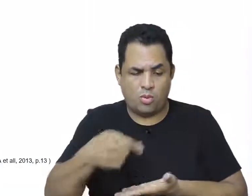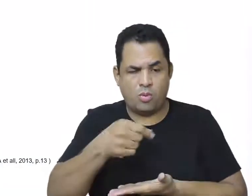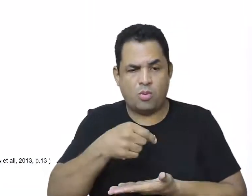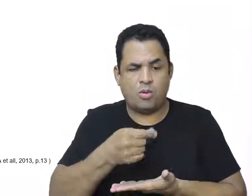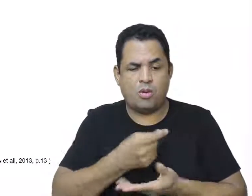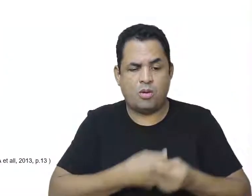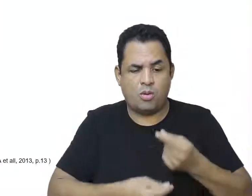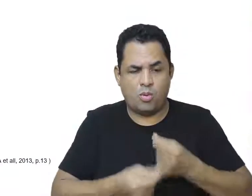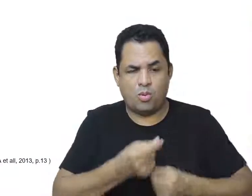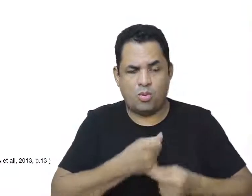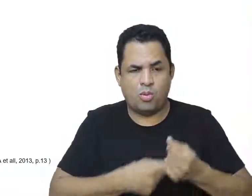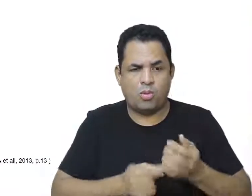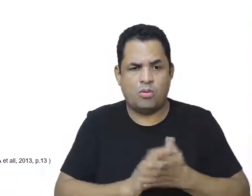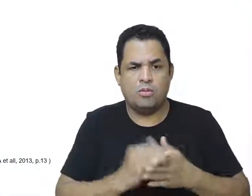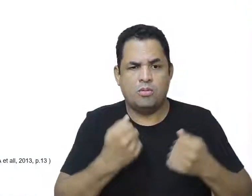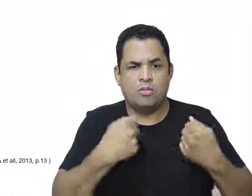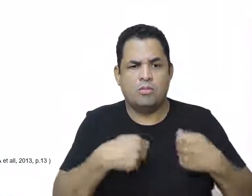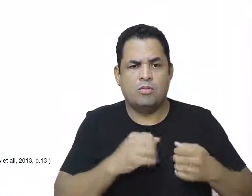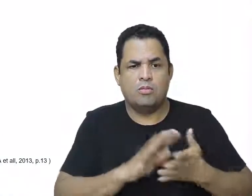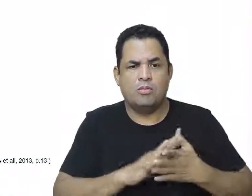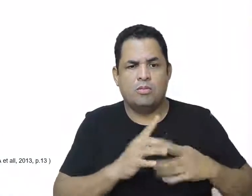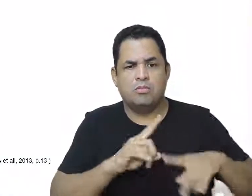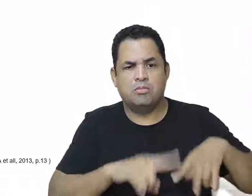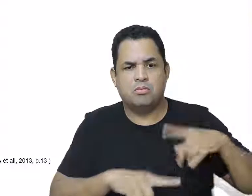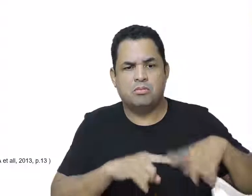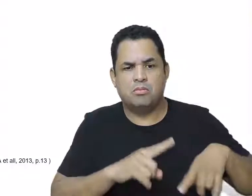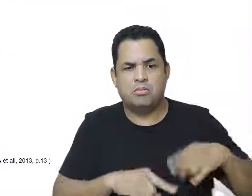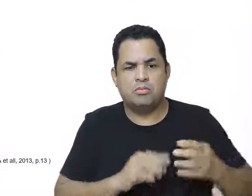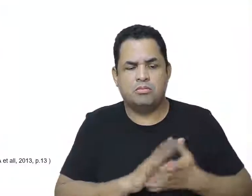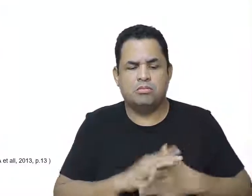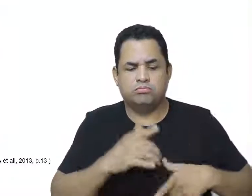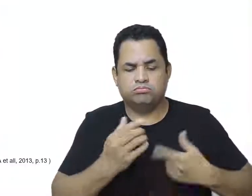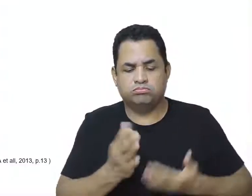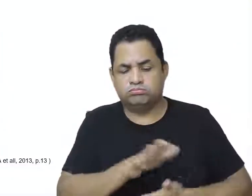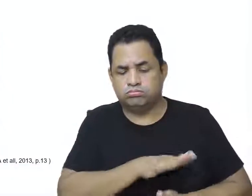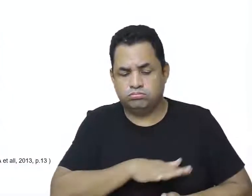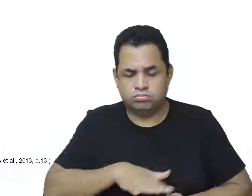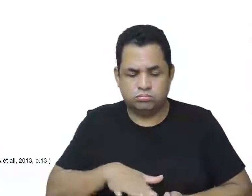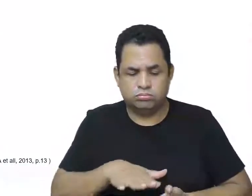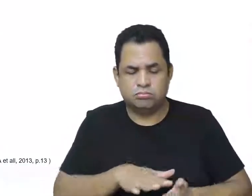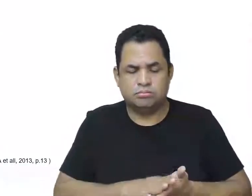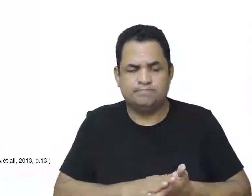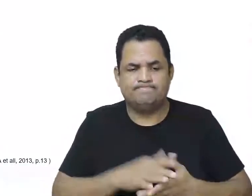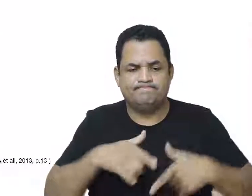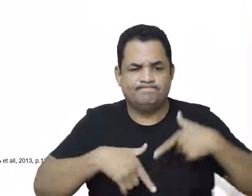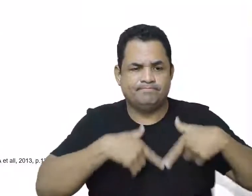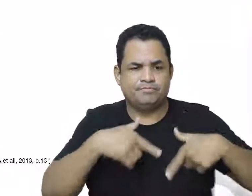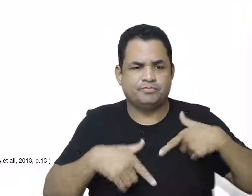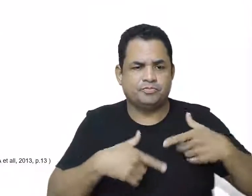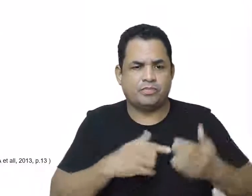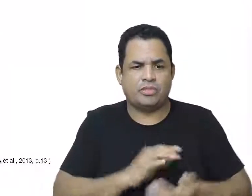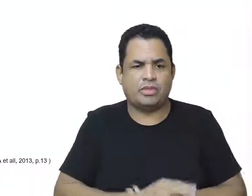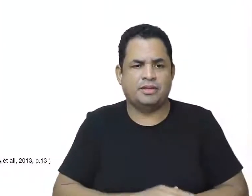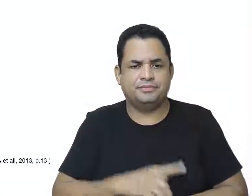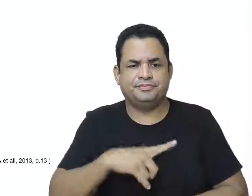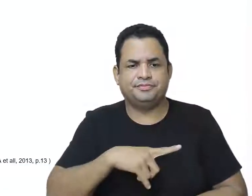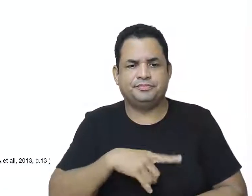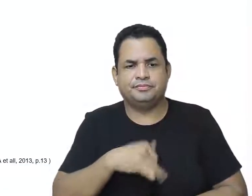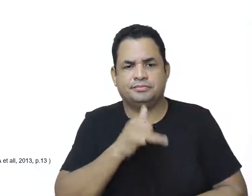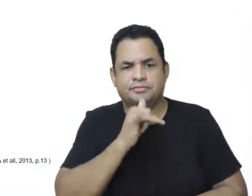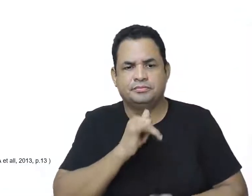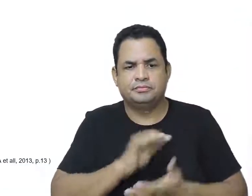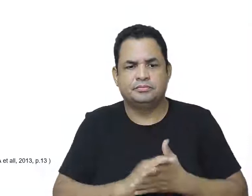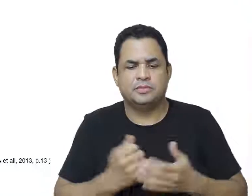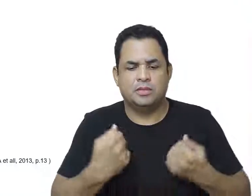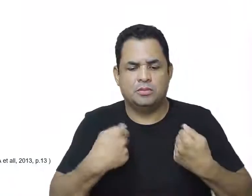é basicamente, né, a posse de bens materiais como meios de produção, né? E aí a gente tem, por exemplo, o